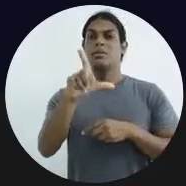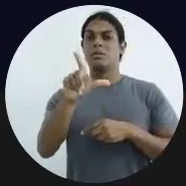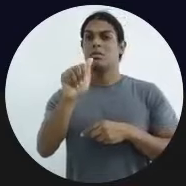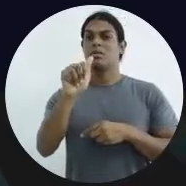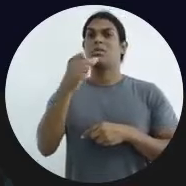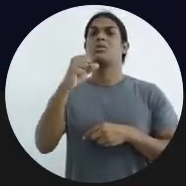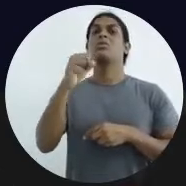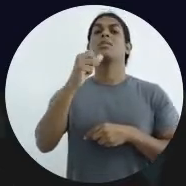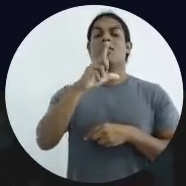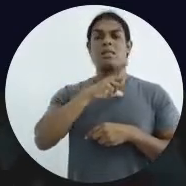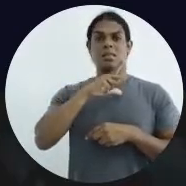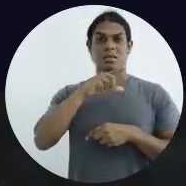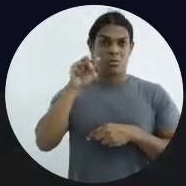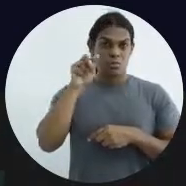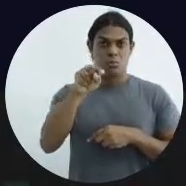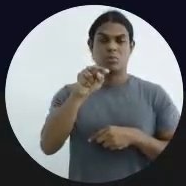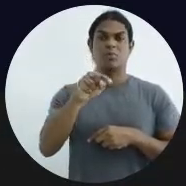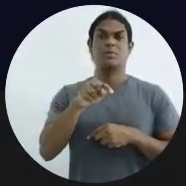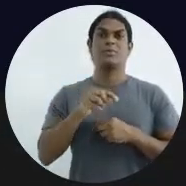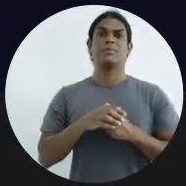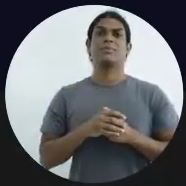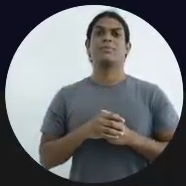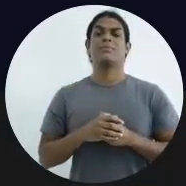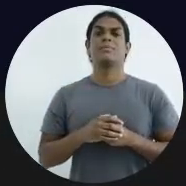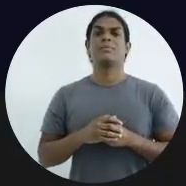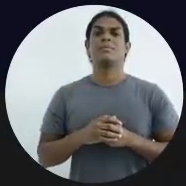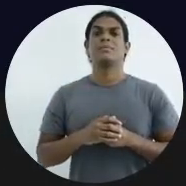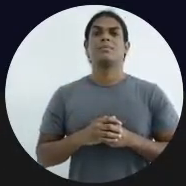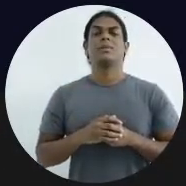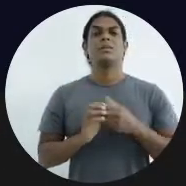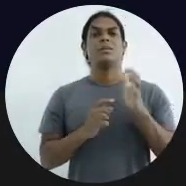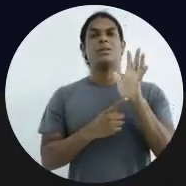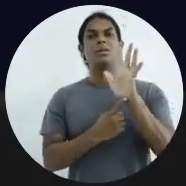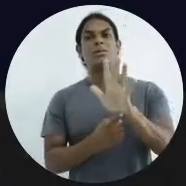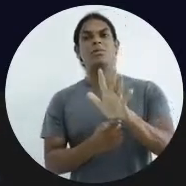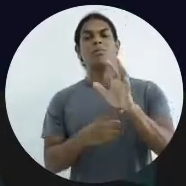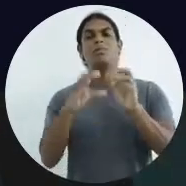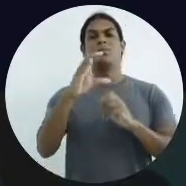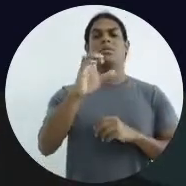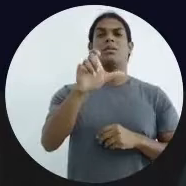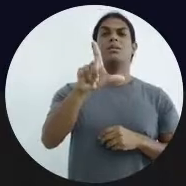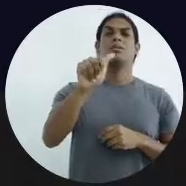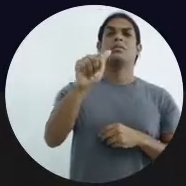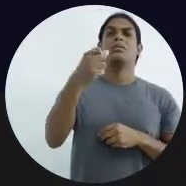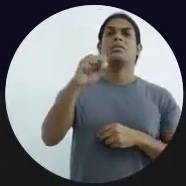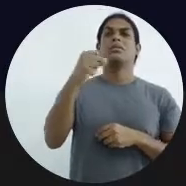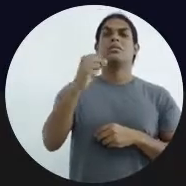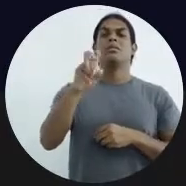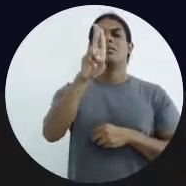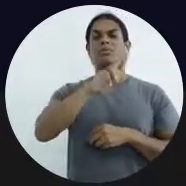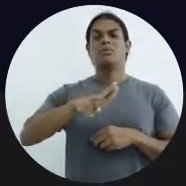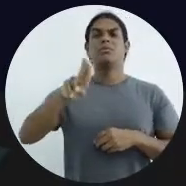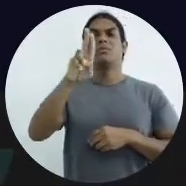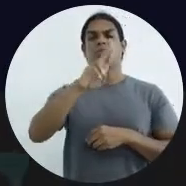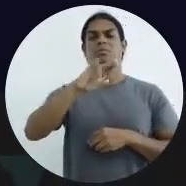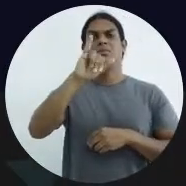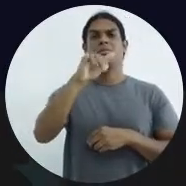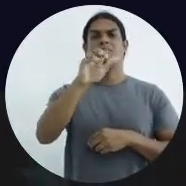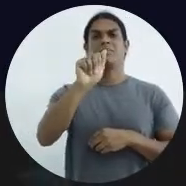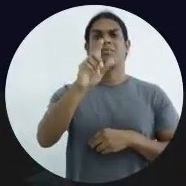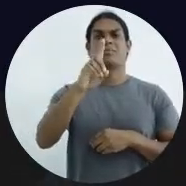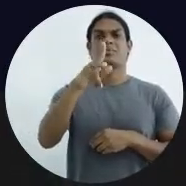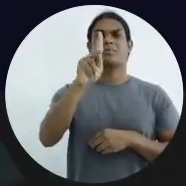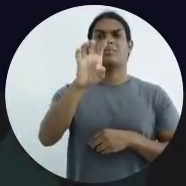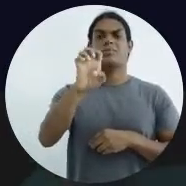hash, o jogo da velha, a gente vai ter um ponto. Ele vai definir que é uma class quando a gente usa jQuery, certo?